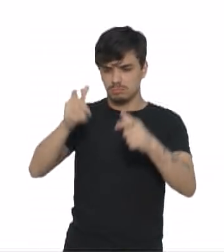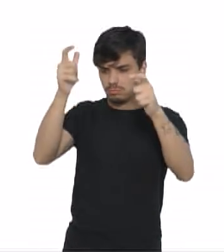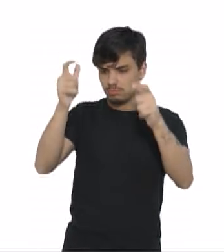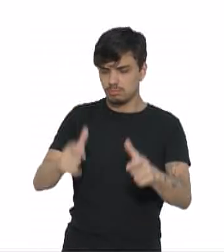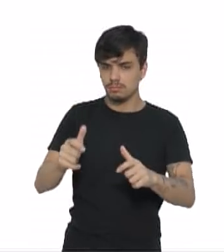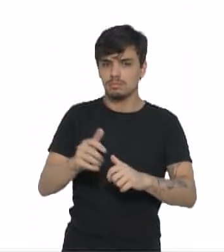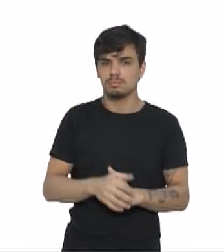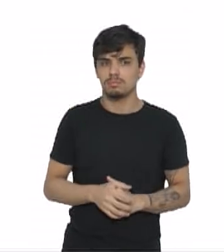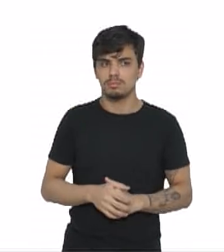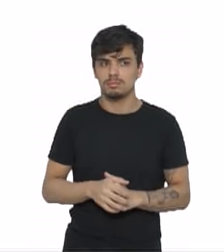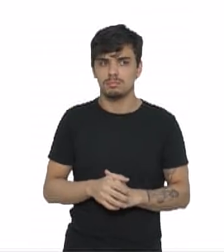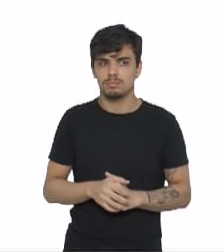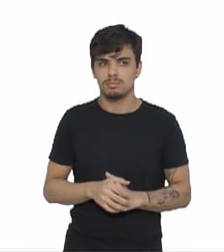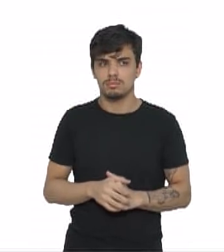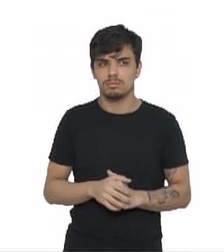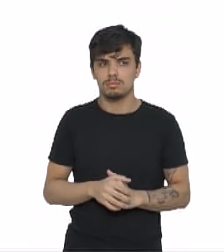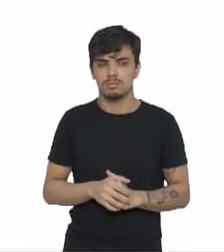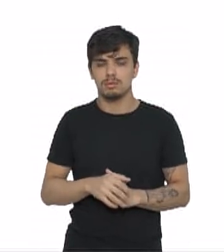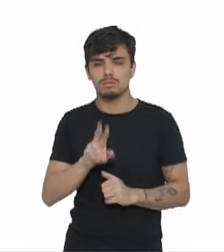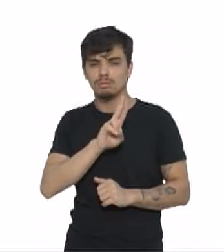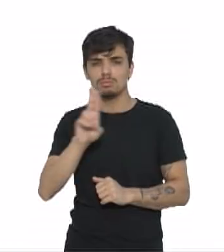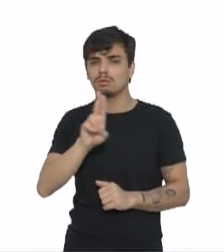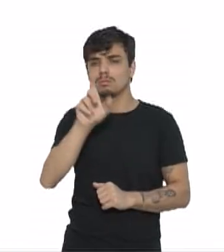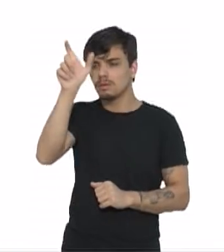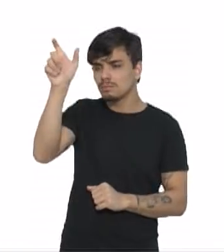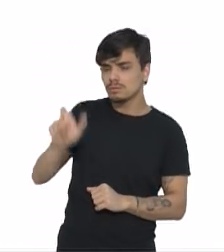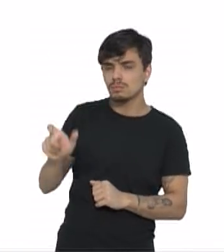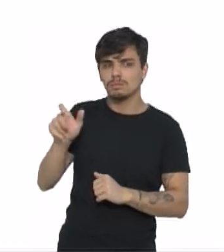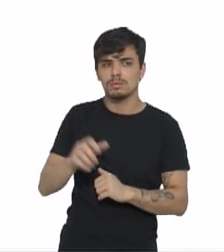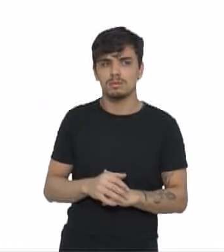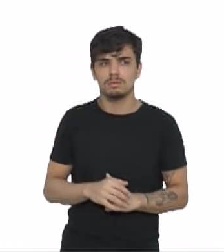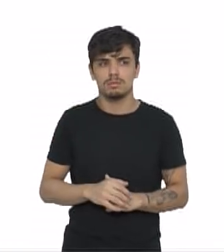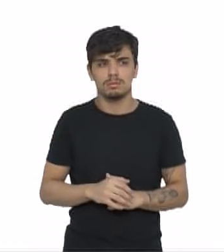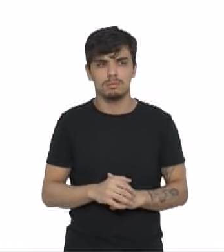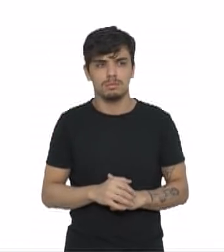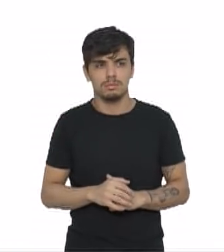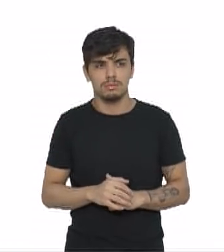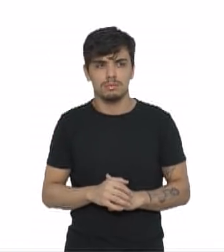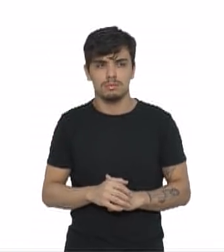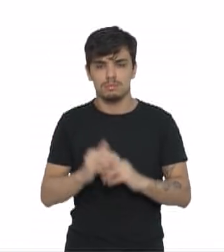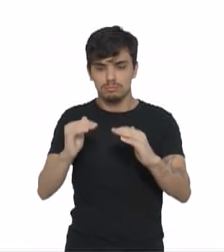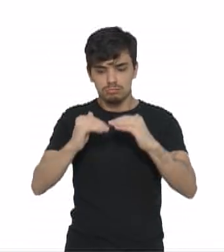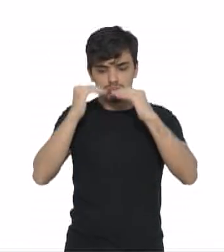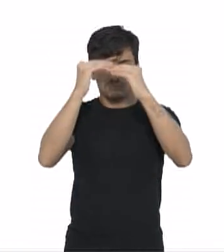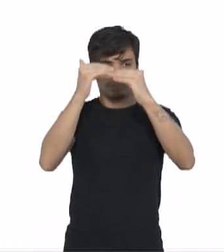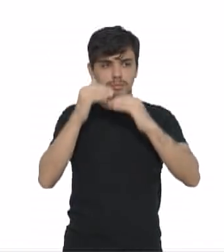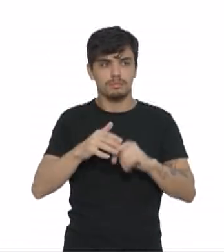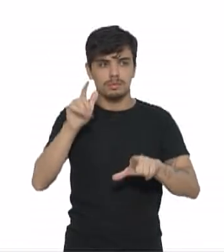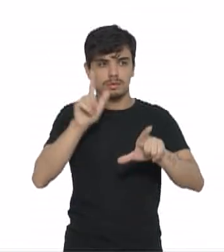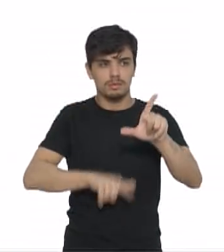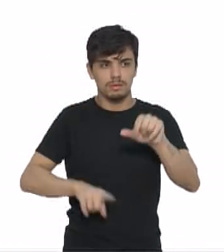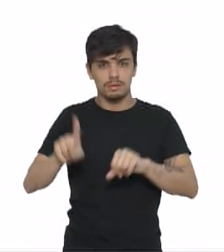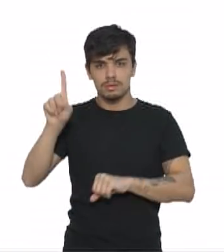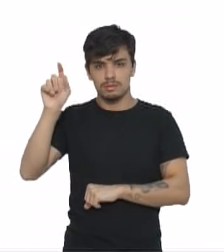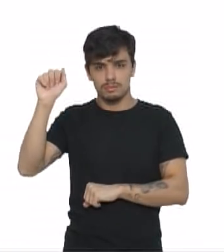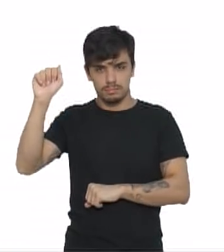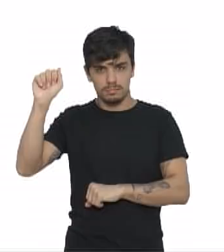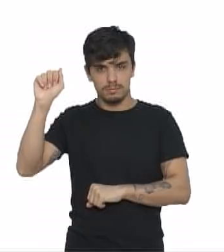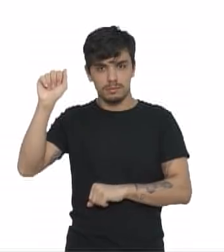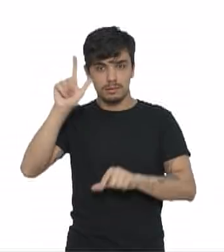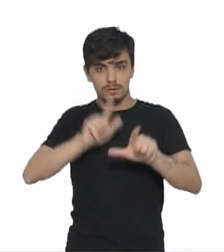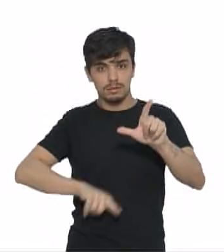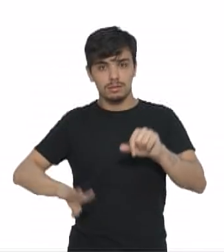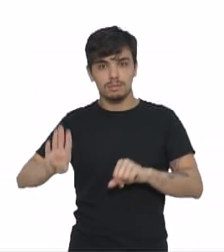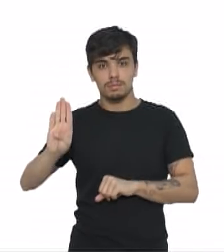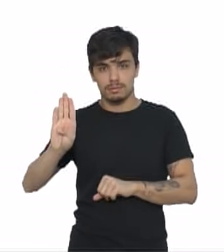O condado portucalense. Qual é o nome desse cara, hein? Ou melhor, qual é o nome desse nobre? Letra A é o Henrique de Borgonha. Letra